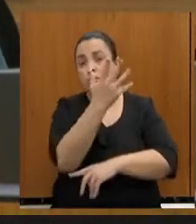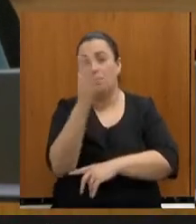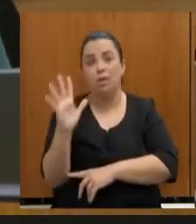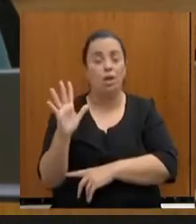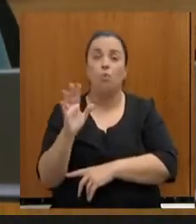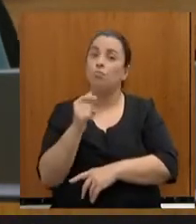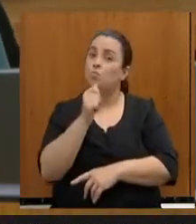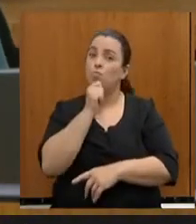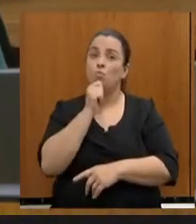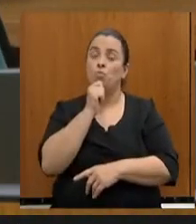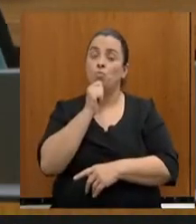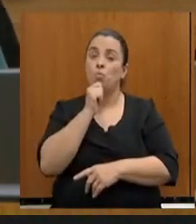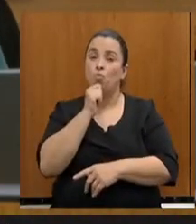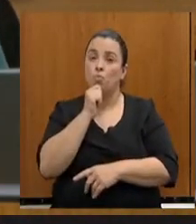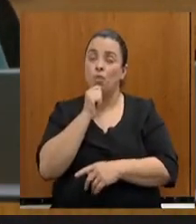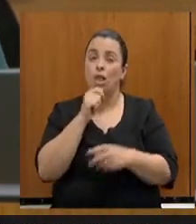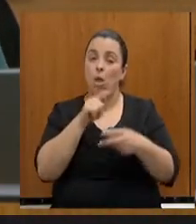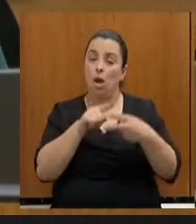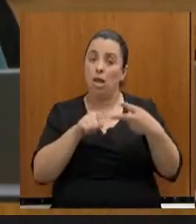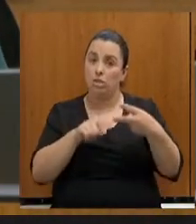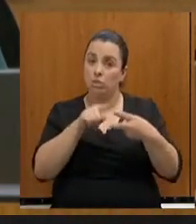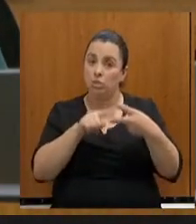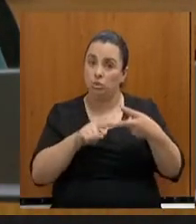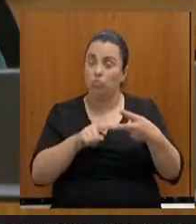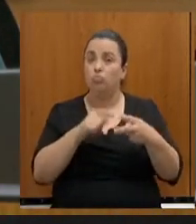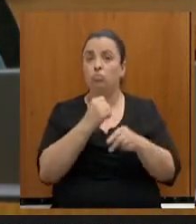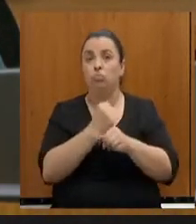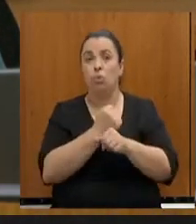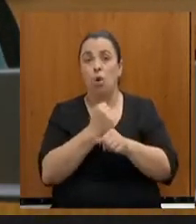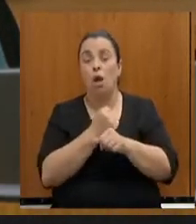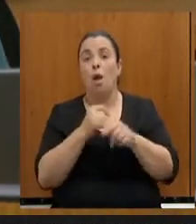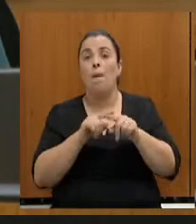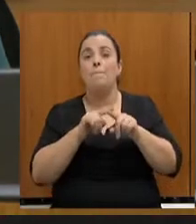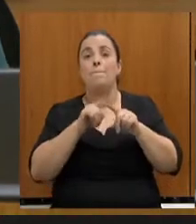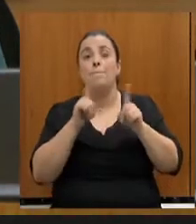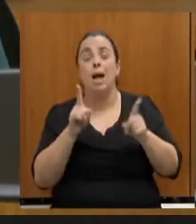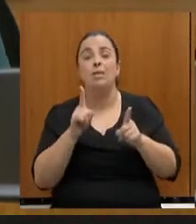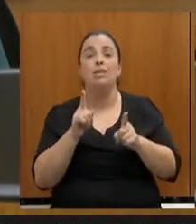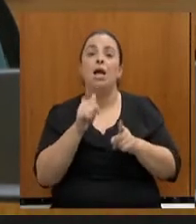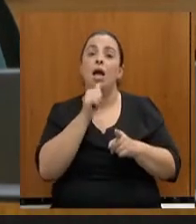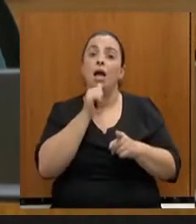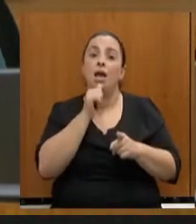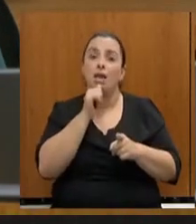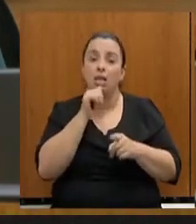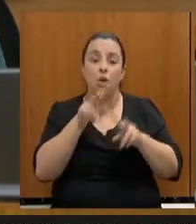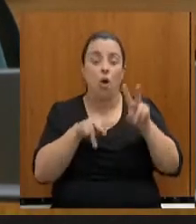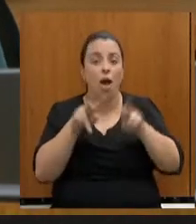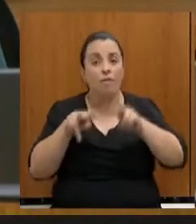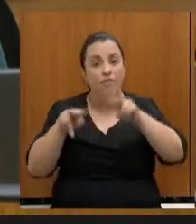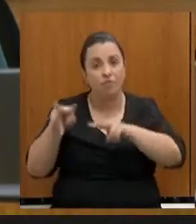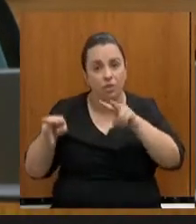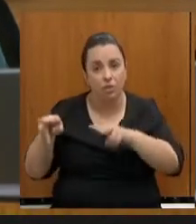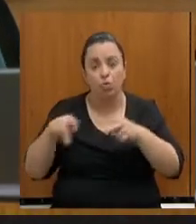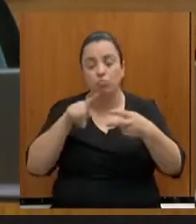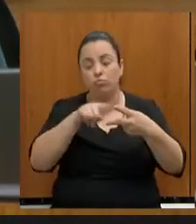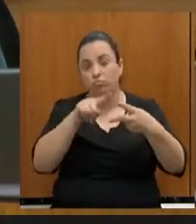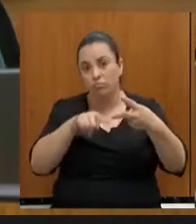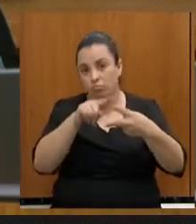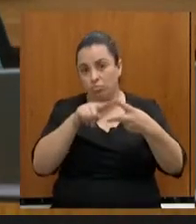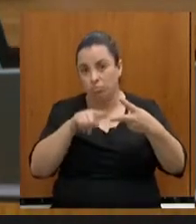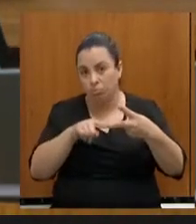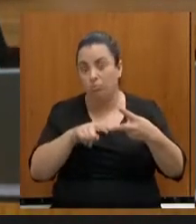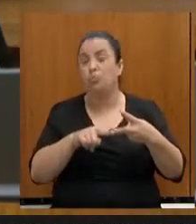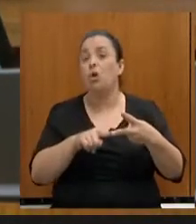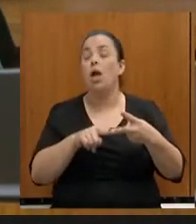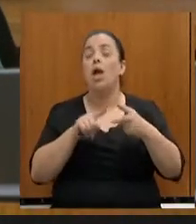desses Empreendimentos então a gente não iniciou ainda análise desse empreendimento a